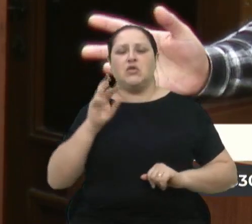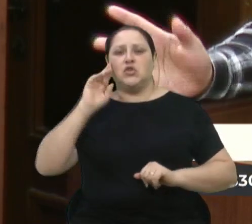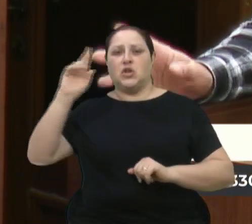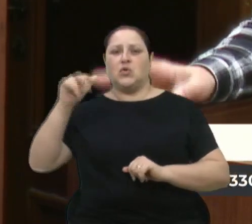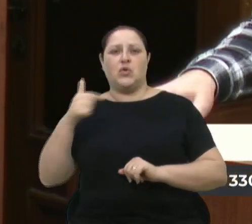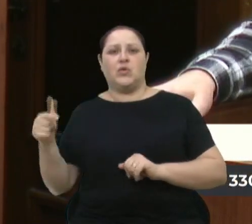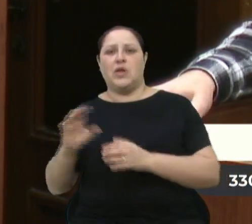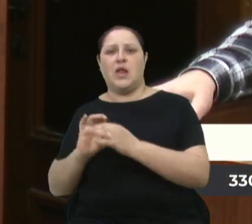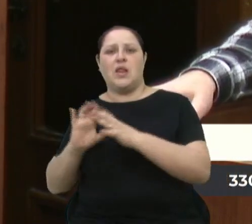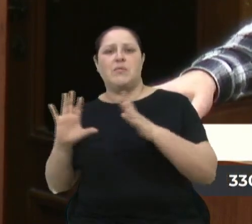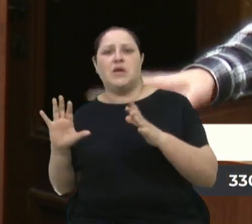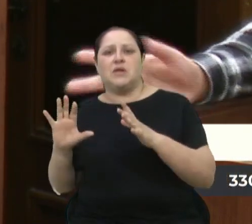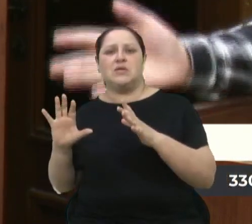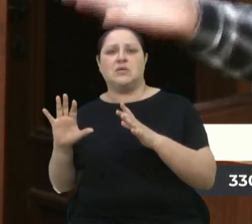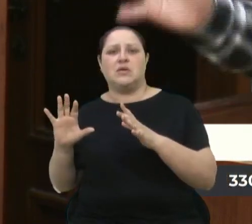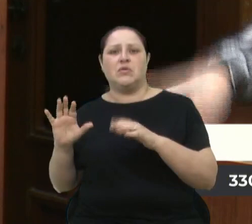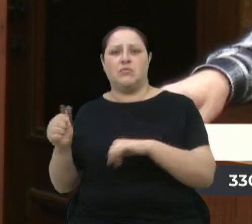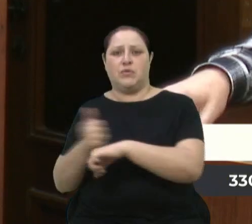desse